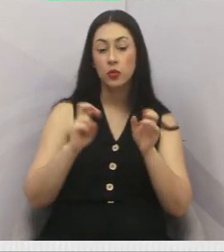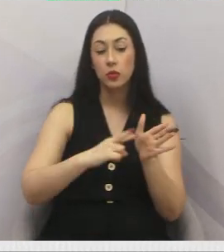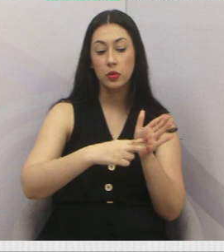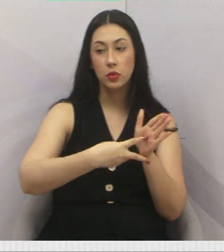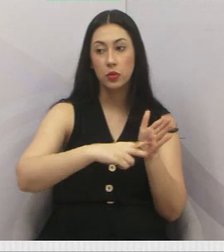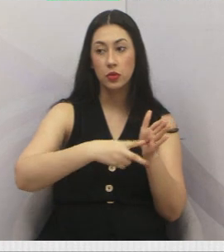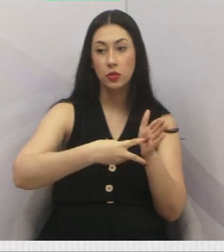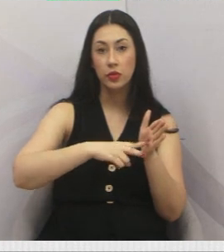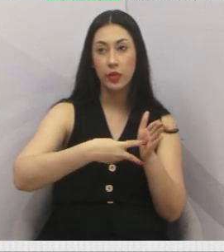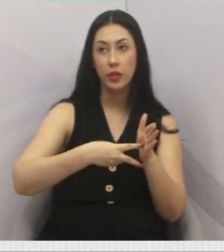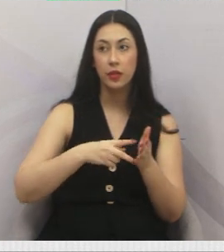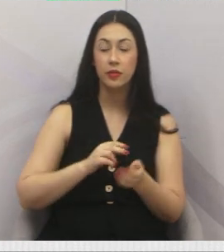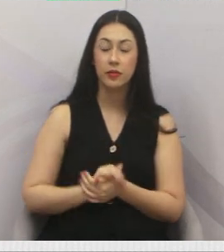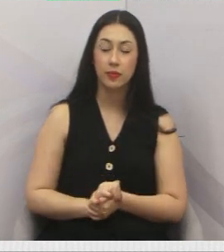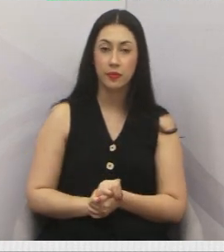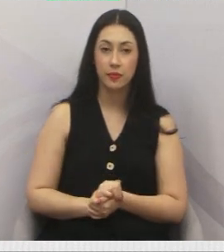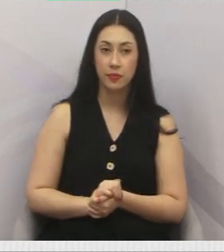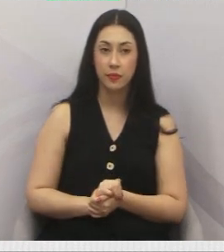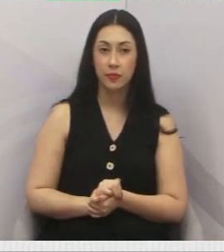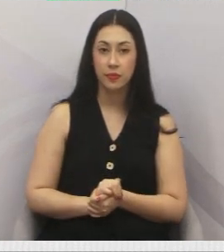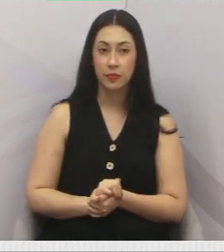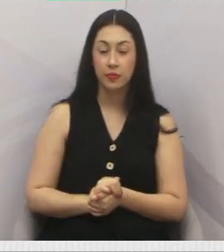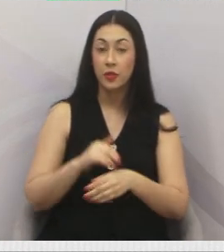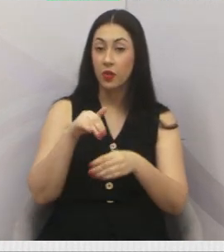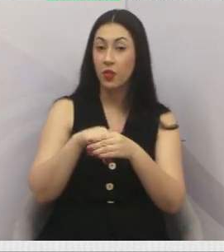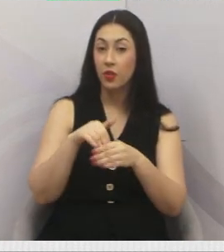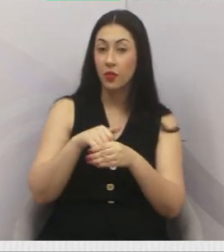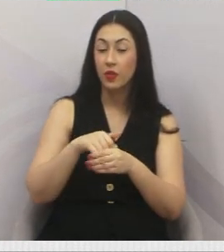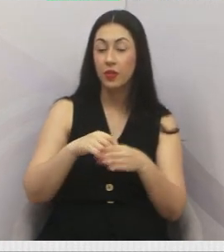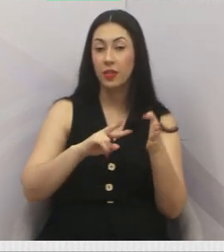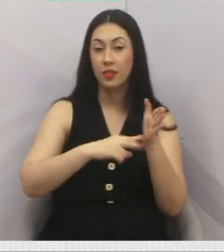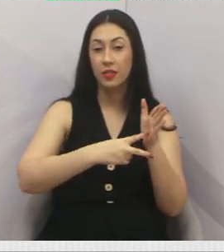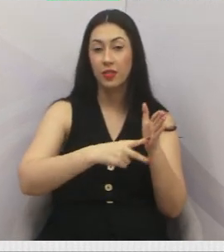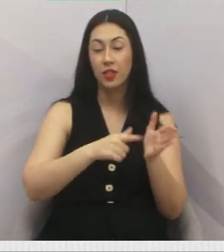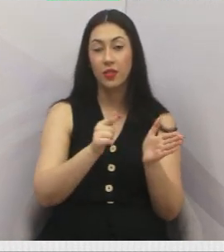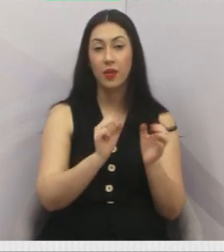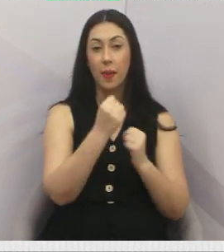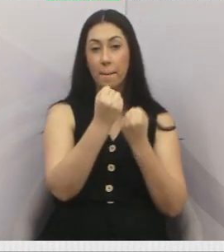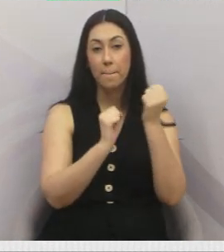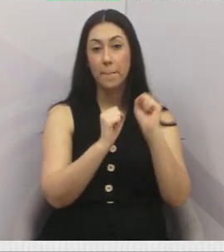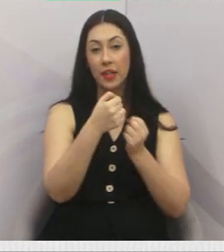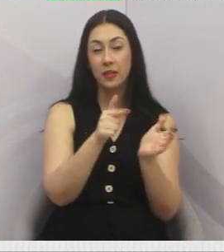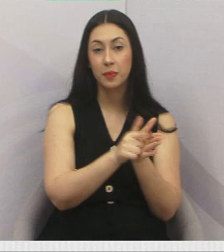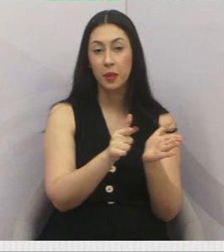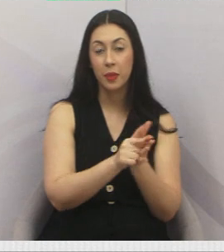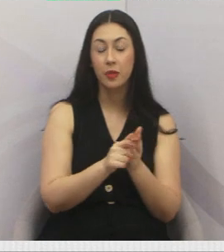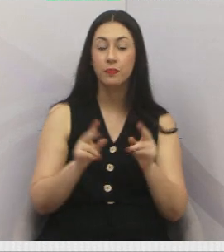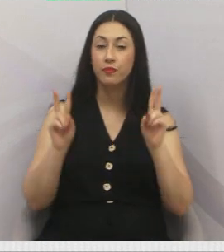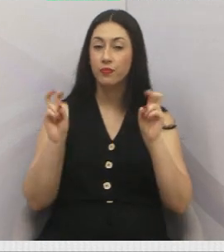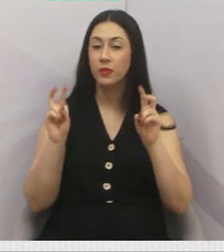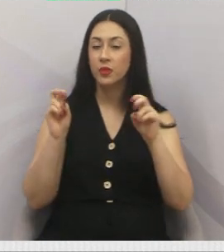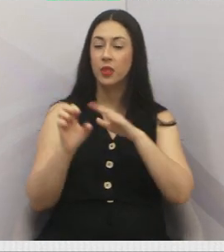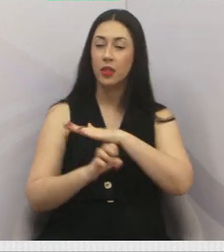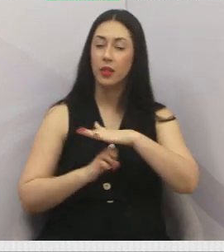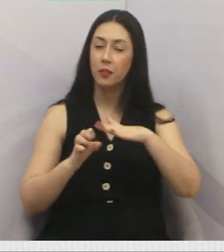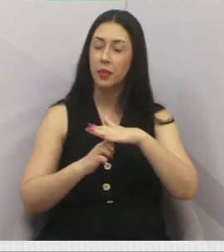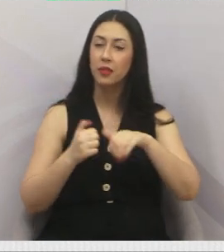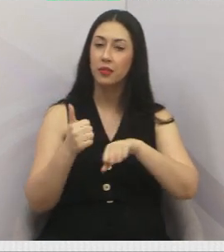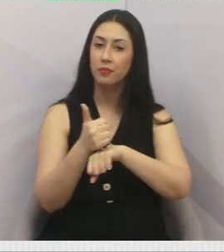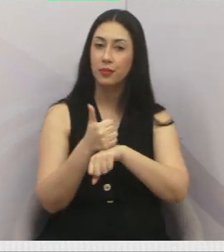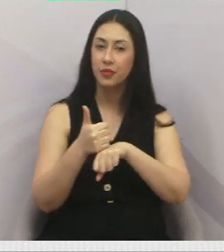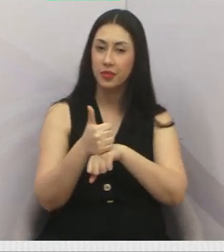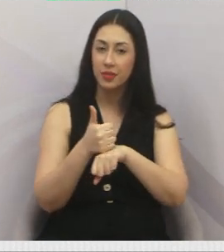de classe, entidade de classe sindical. Um voto para o Sindicato dos Papeleiros. Segmento Empresas e ou